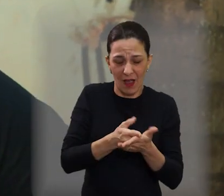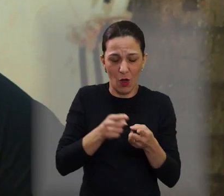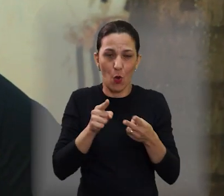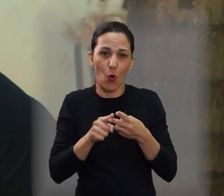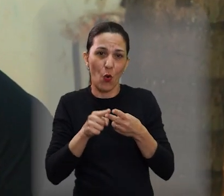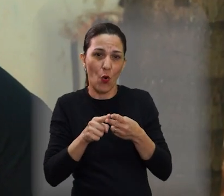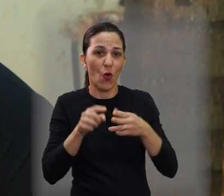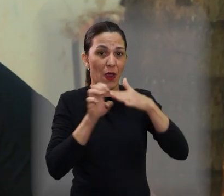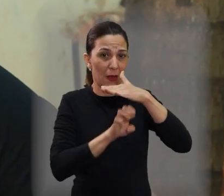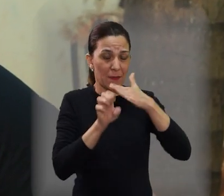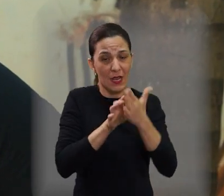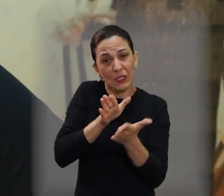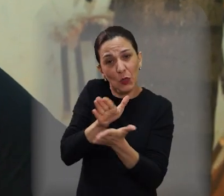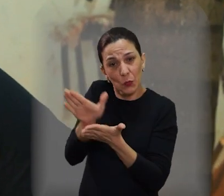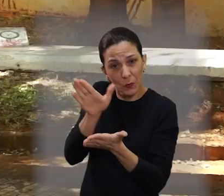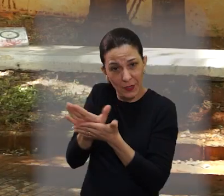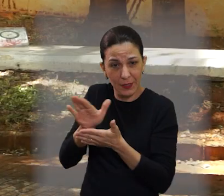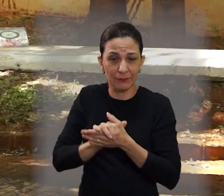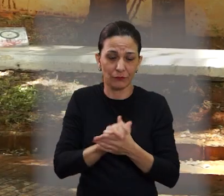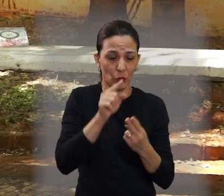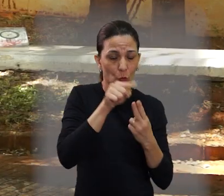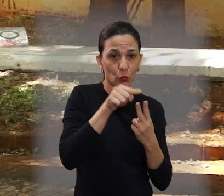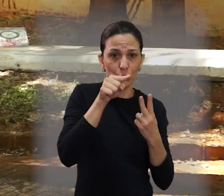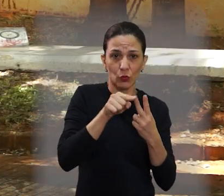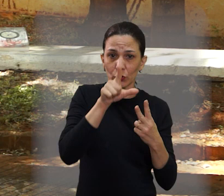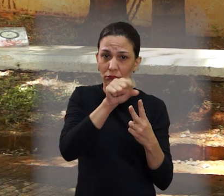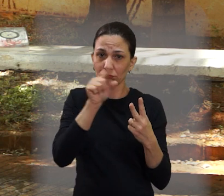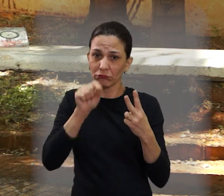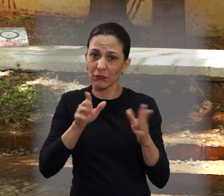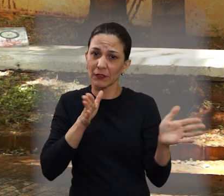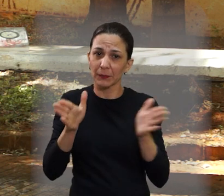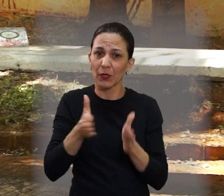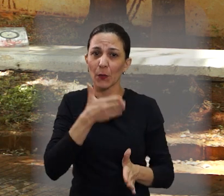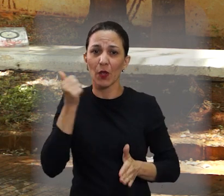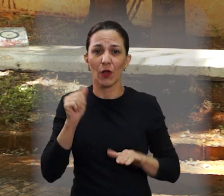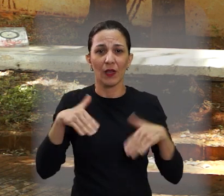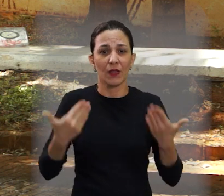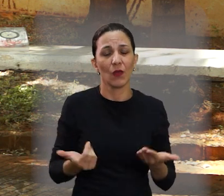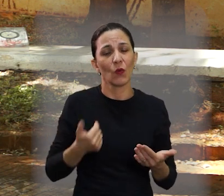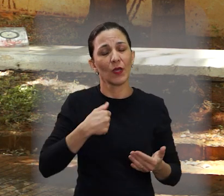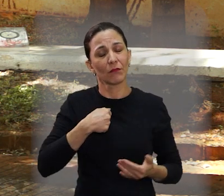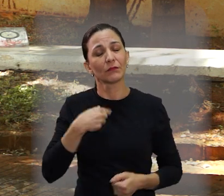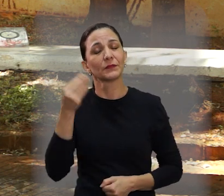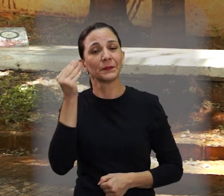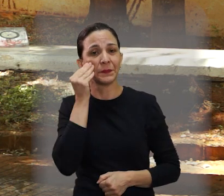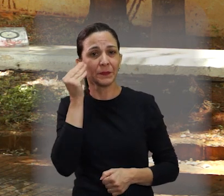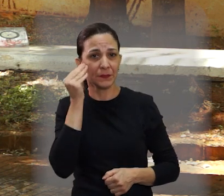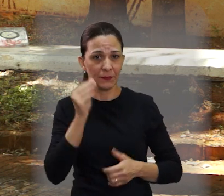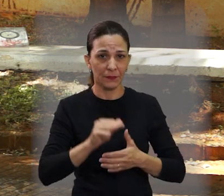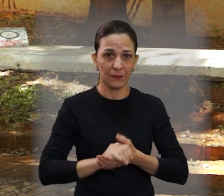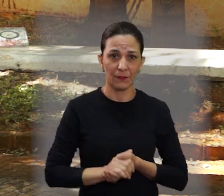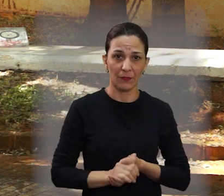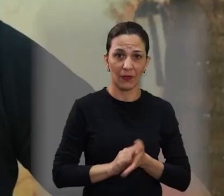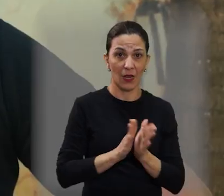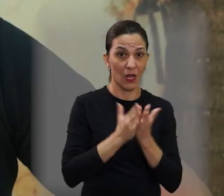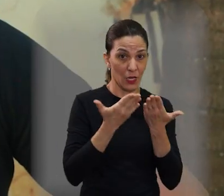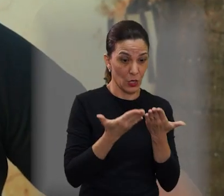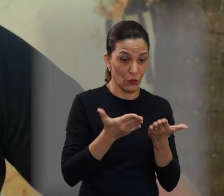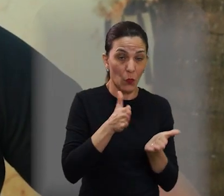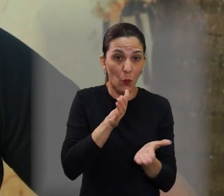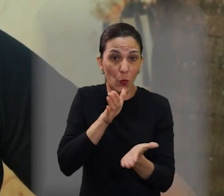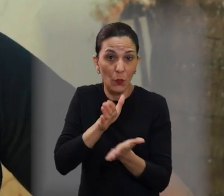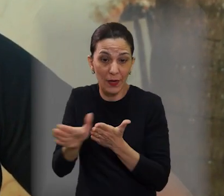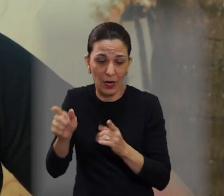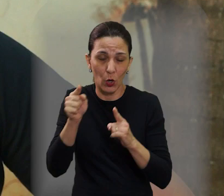forma independente ou com editoras ou não. Então hoje você tem mais acesso a isso. Então eu falei, eu vou tentar esse. Então